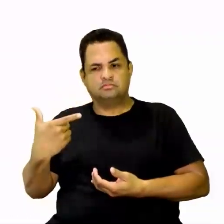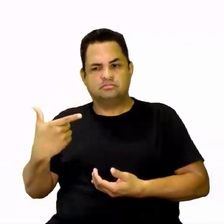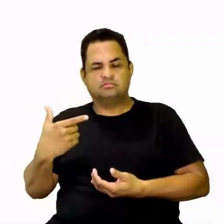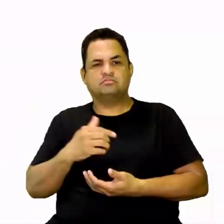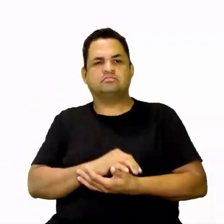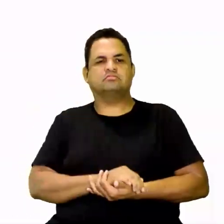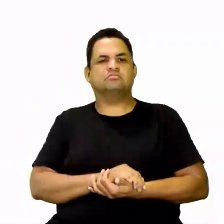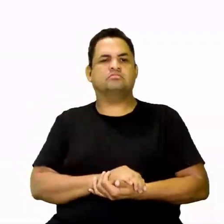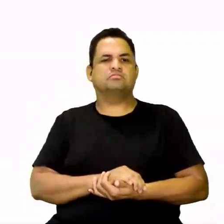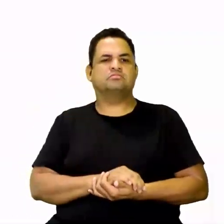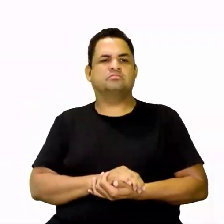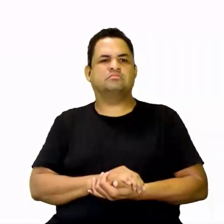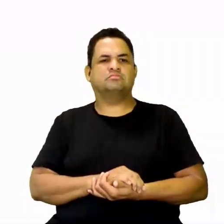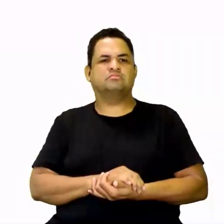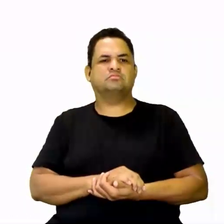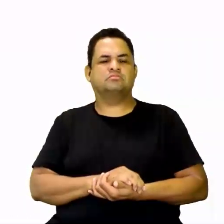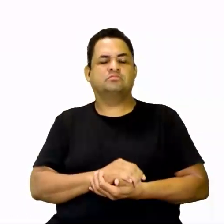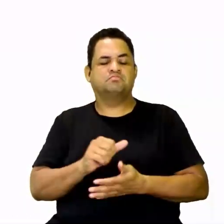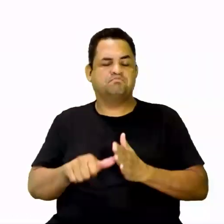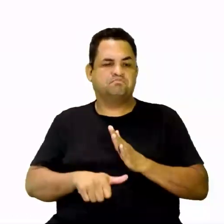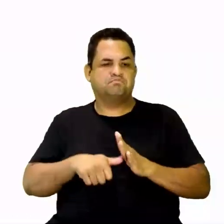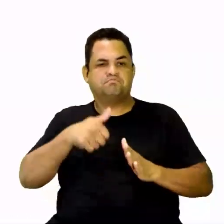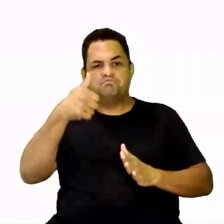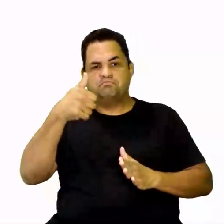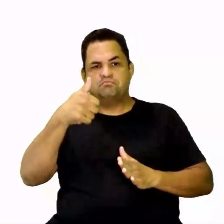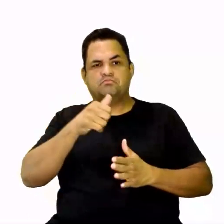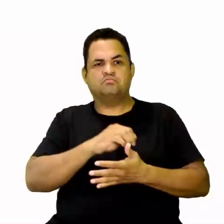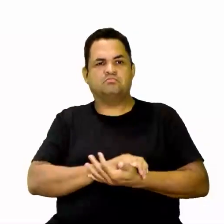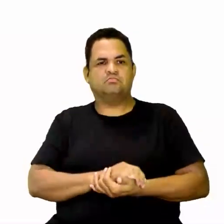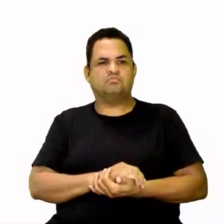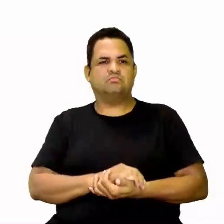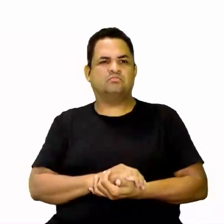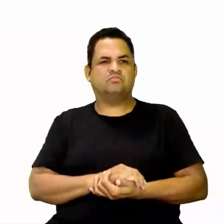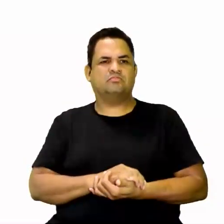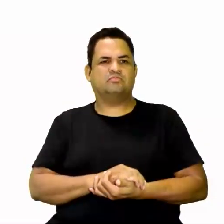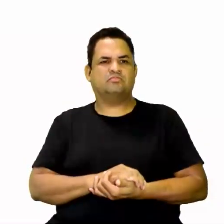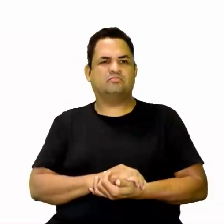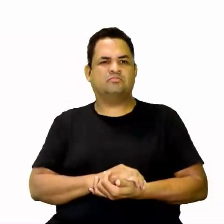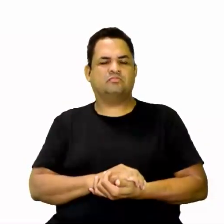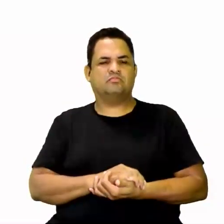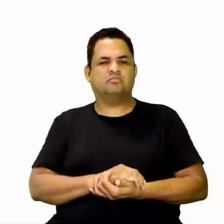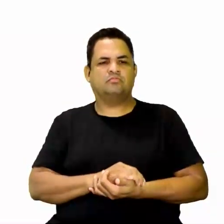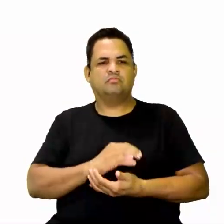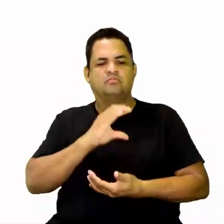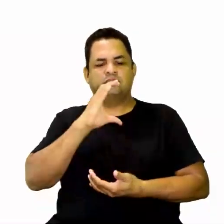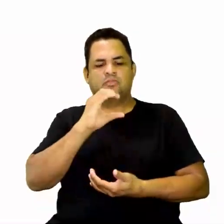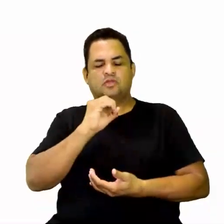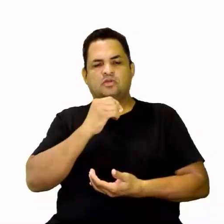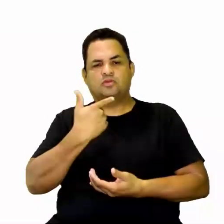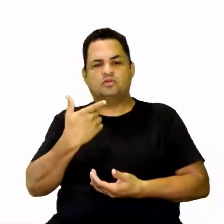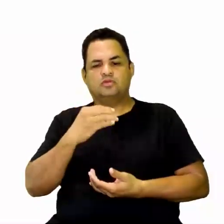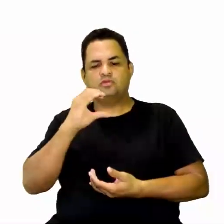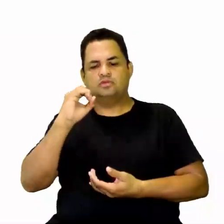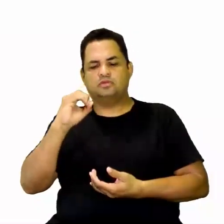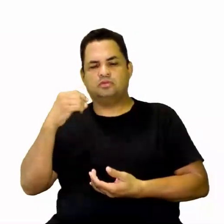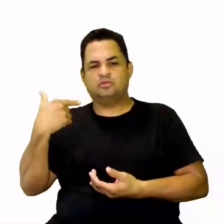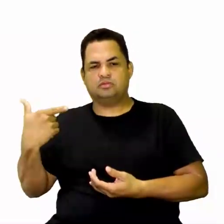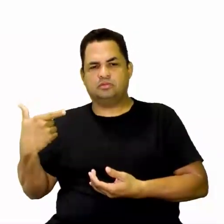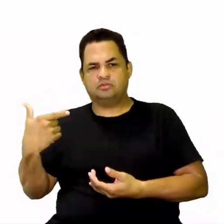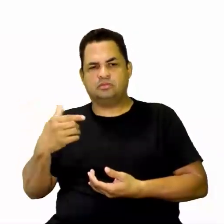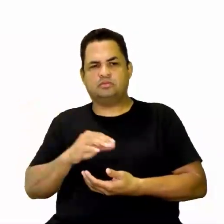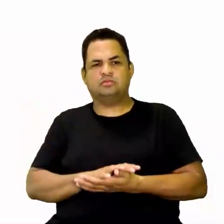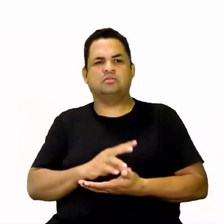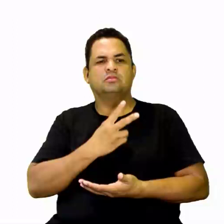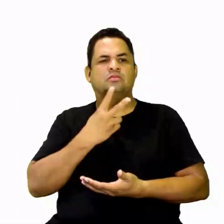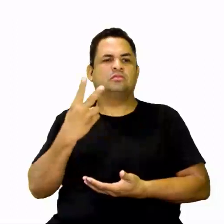oxigênio. Esse aqui é o primeiro, tá bom? Primeiro, gás carbônico e oxigênio.